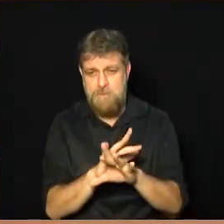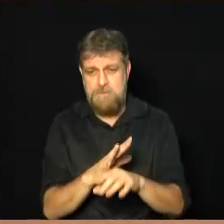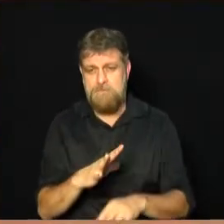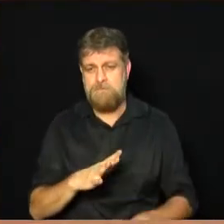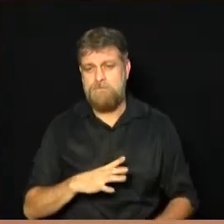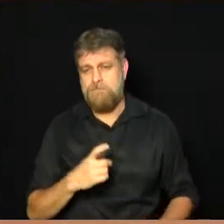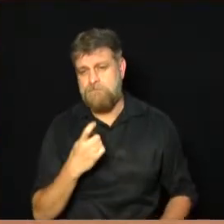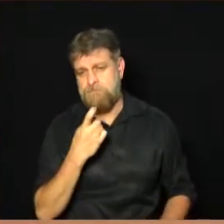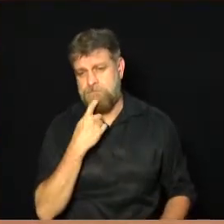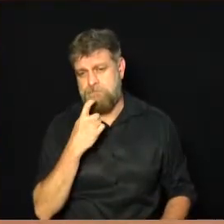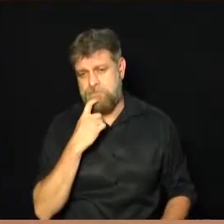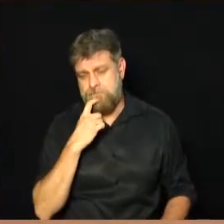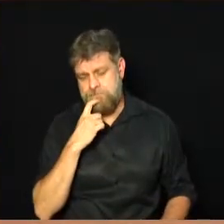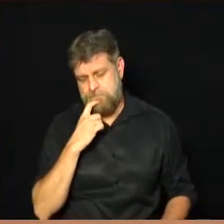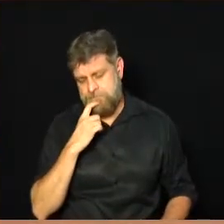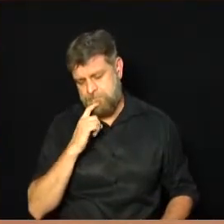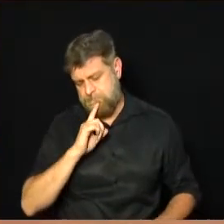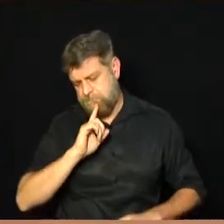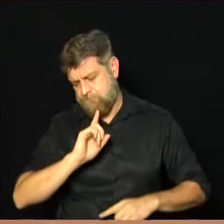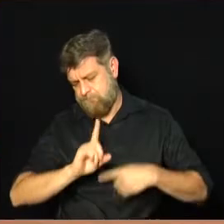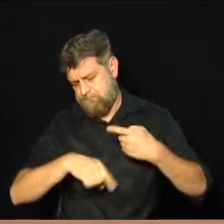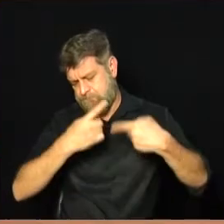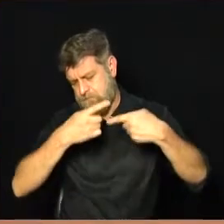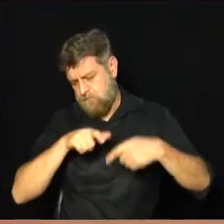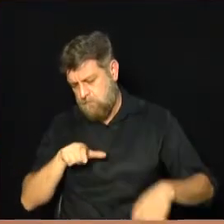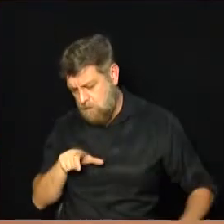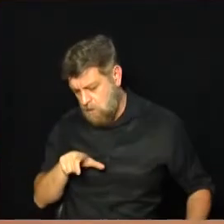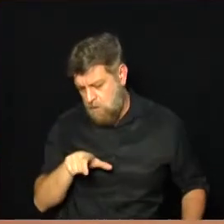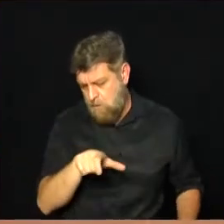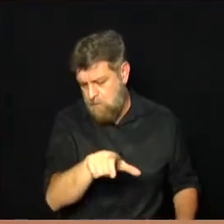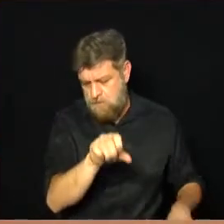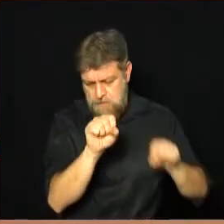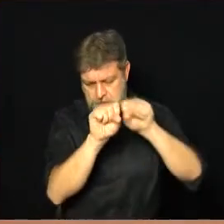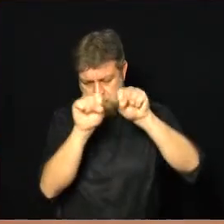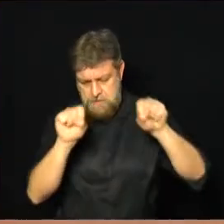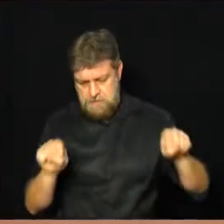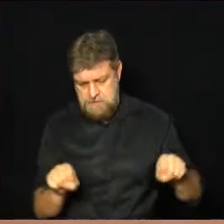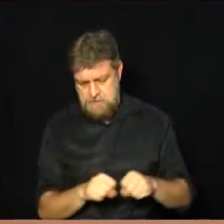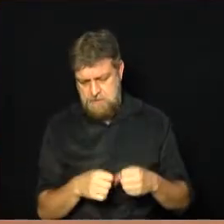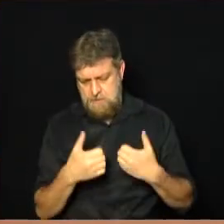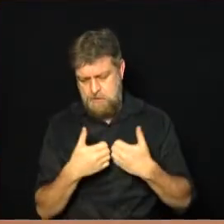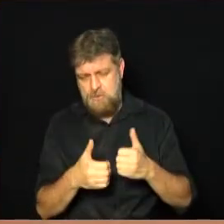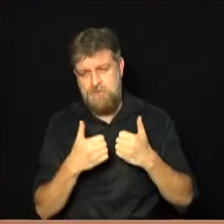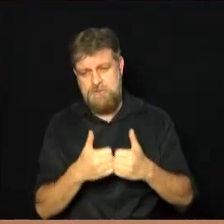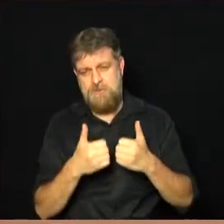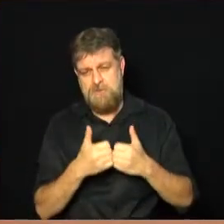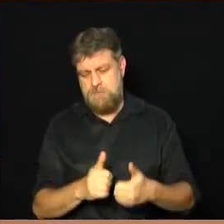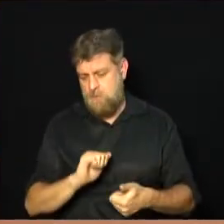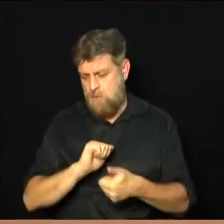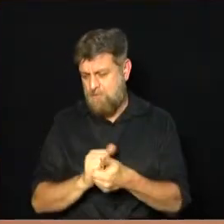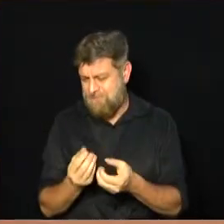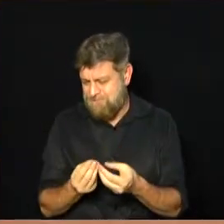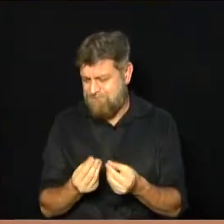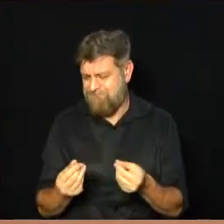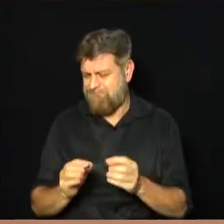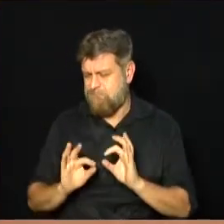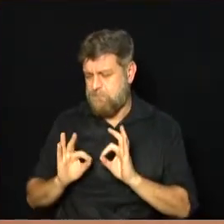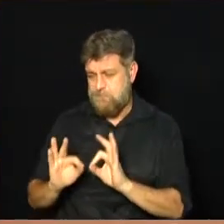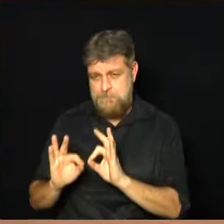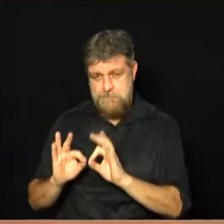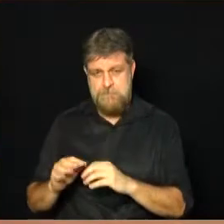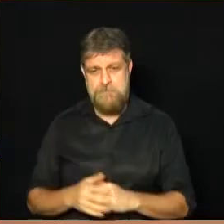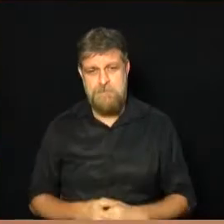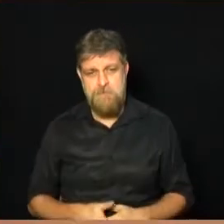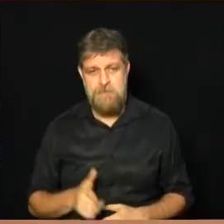cidade terá um corredor, não é? E o sistema de transporte ganhando qualidade significativa.